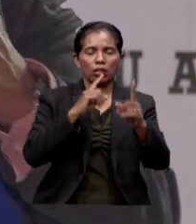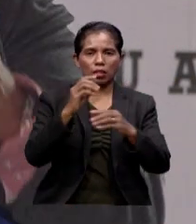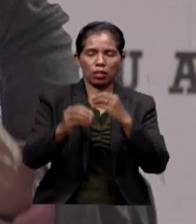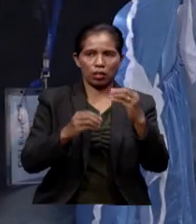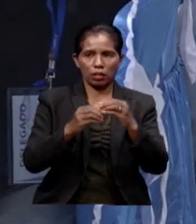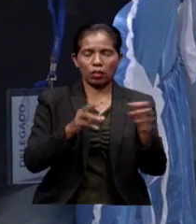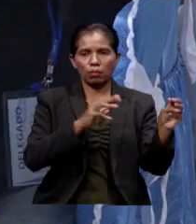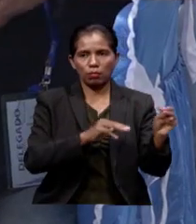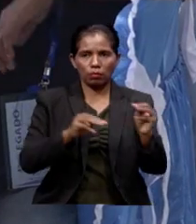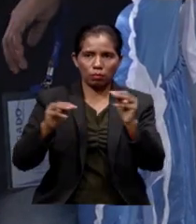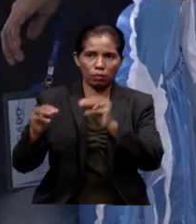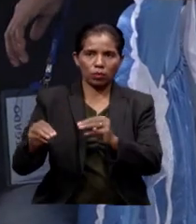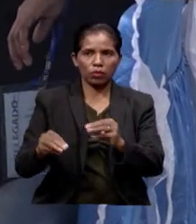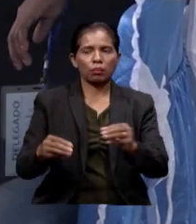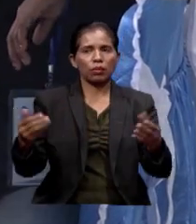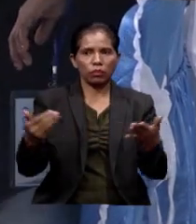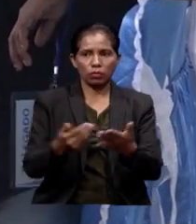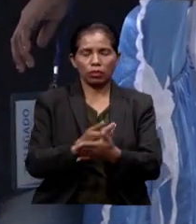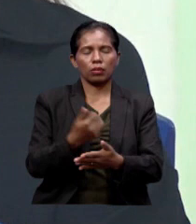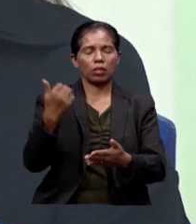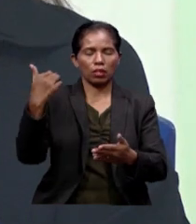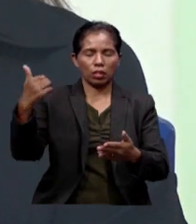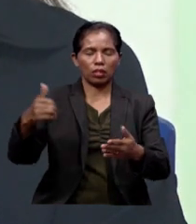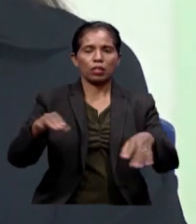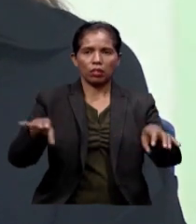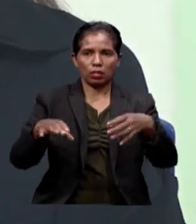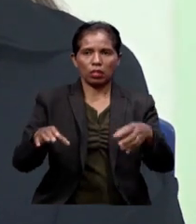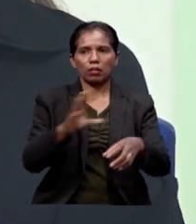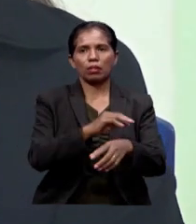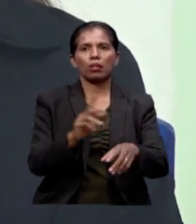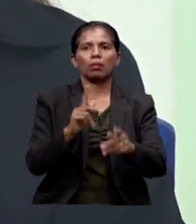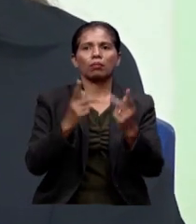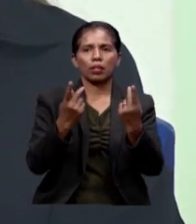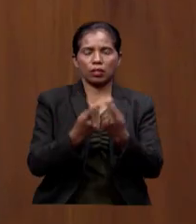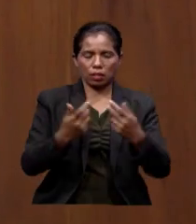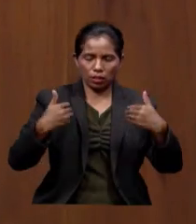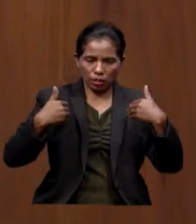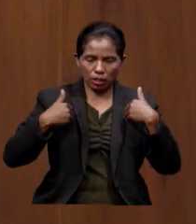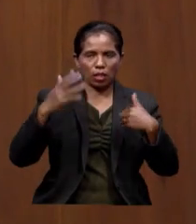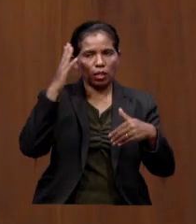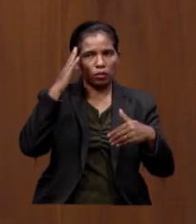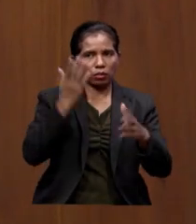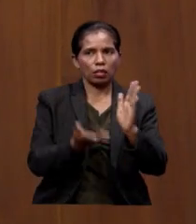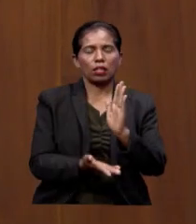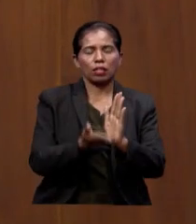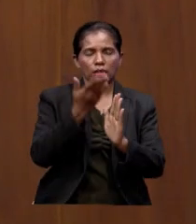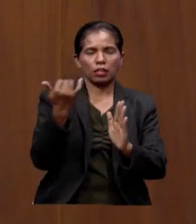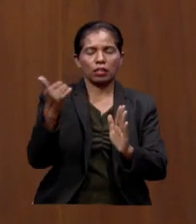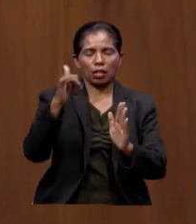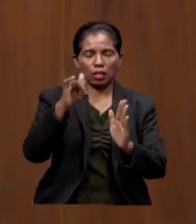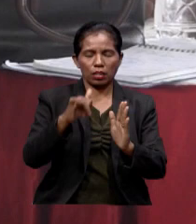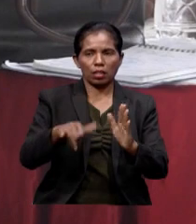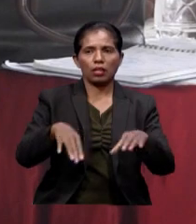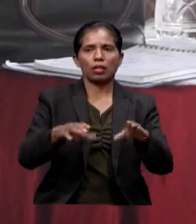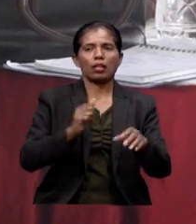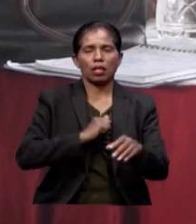começa a mudar o itoan paradigma fone, e no mandato, ato empresário CIRNB e Hanoin, ato a sair produção e railaran, a leu